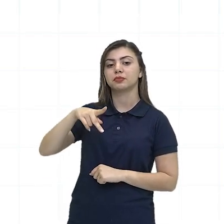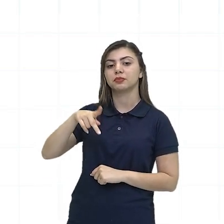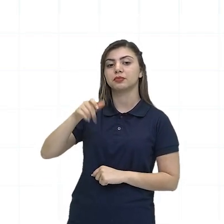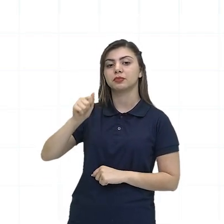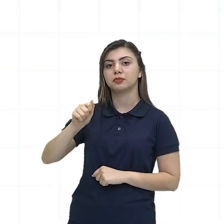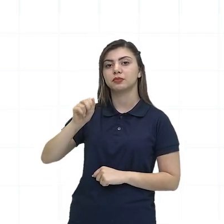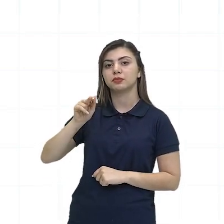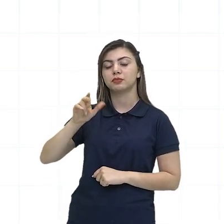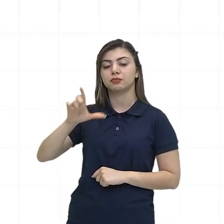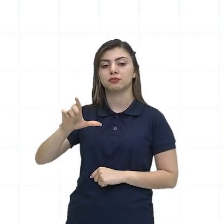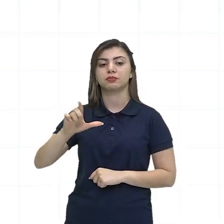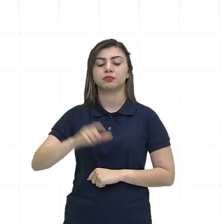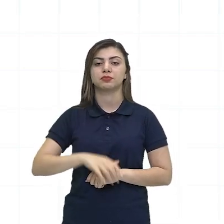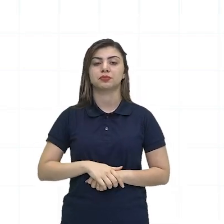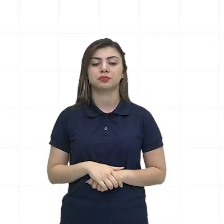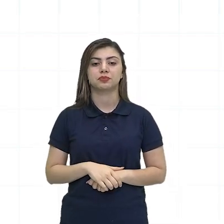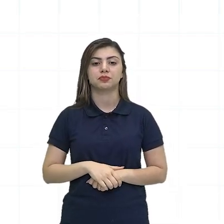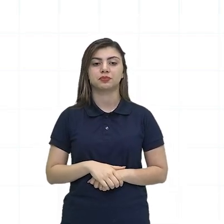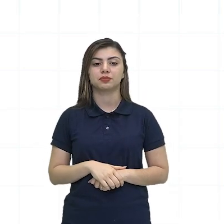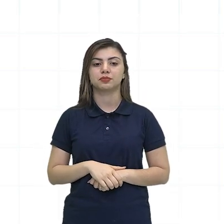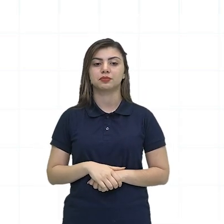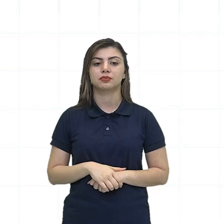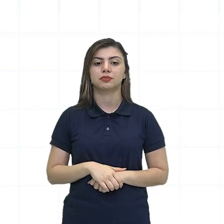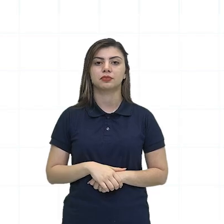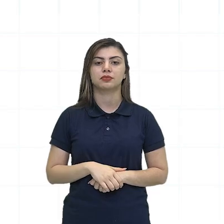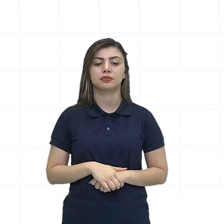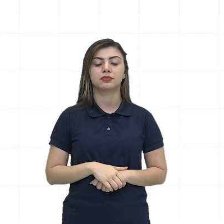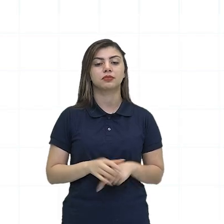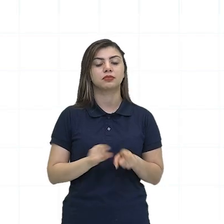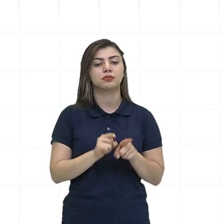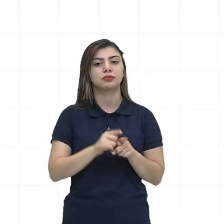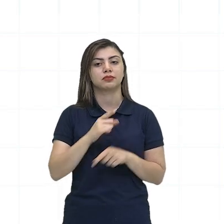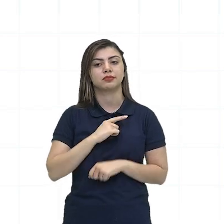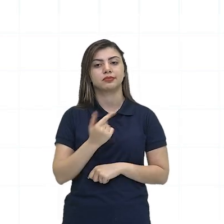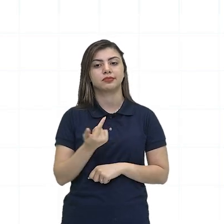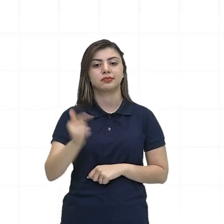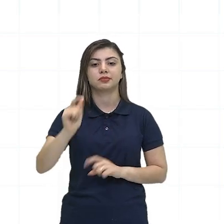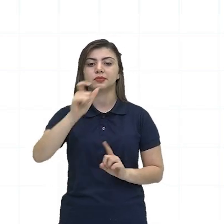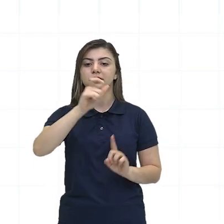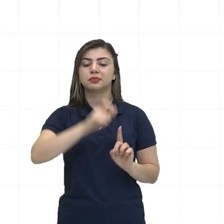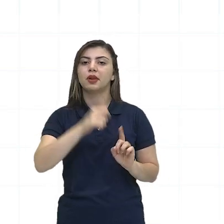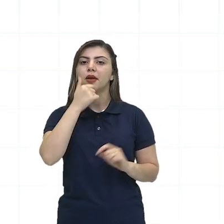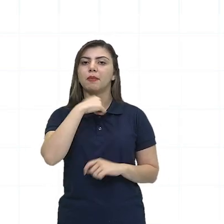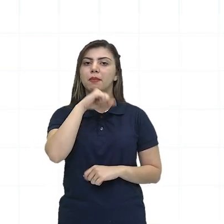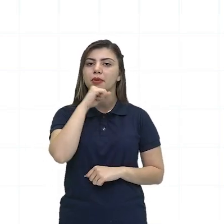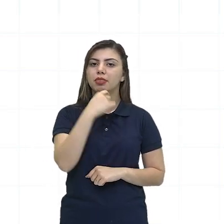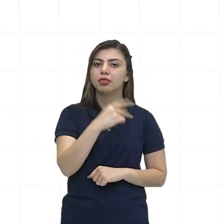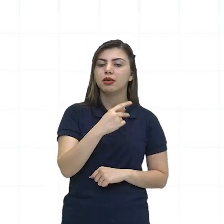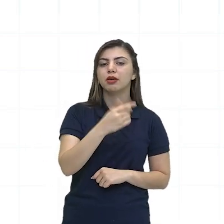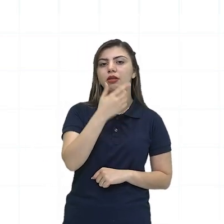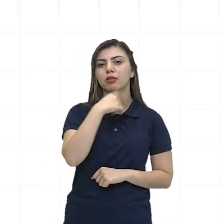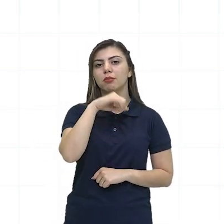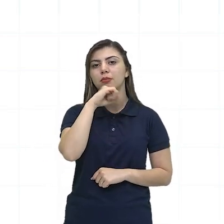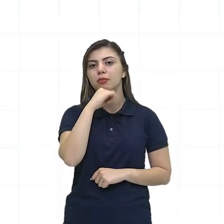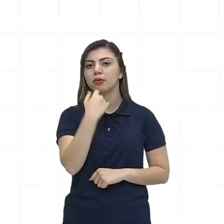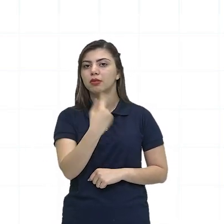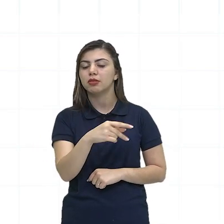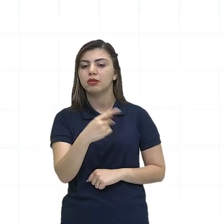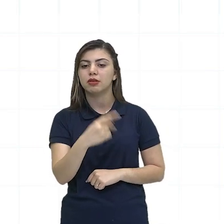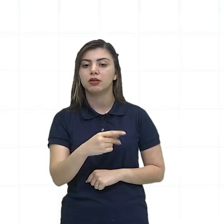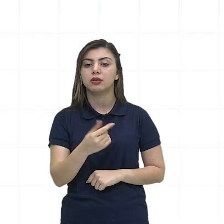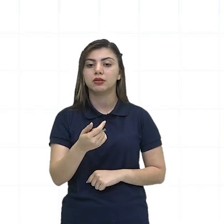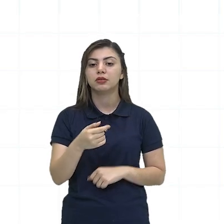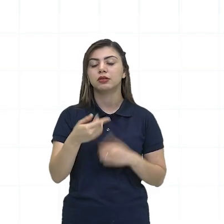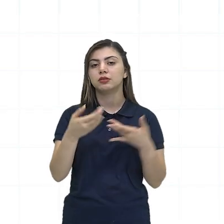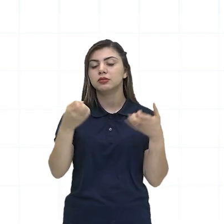falar sobre ele, vou falar sobre outra pessoa também, sobre a mãe dele, o pai dele, vou